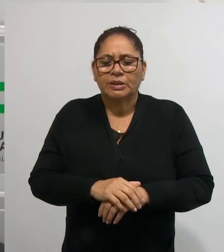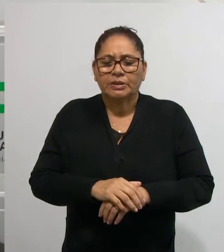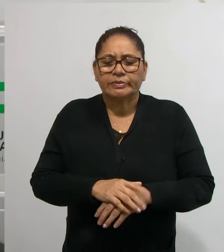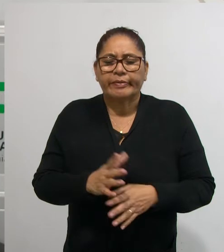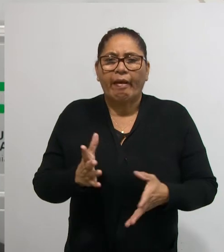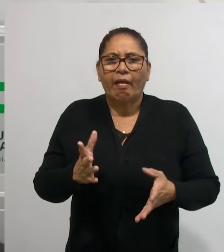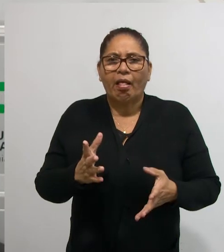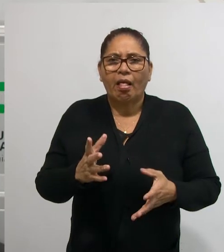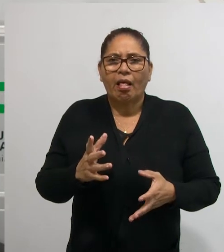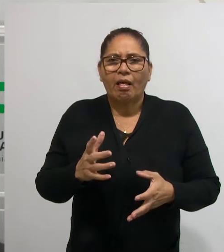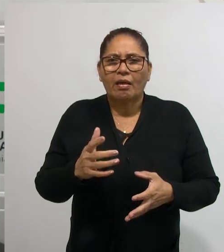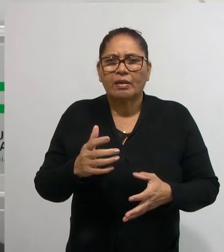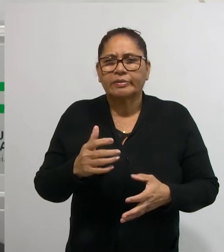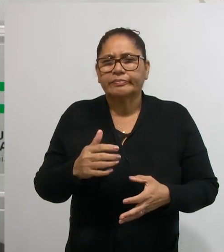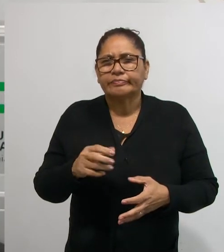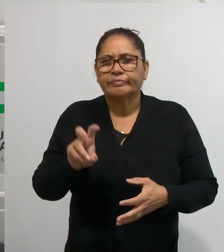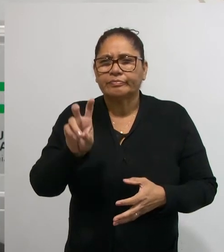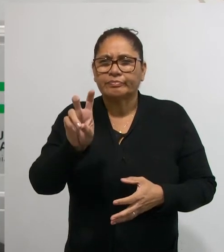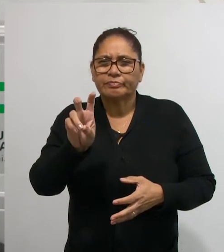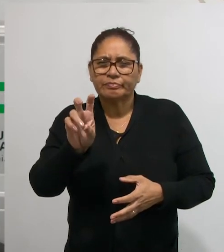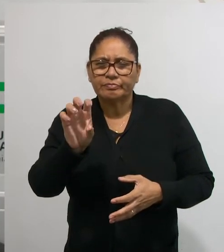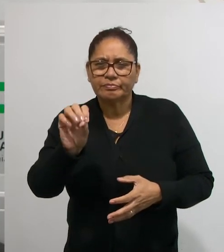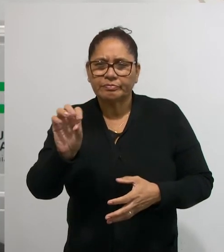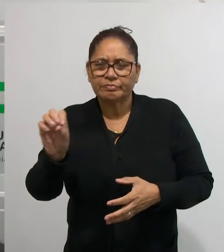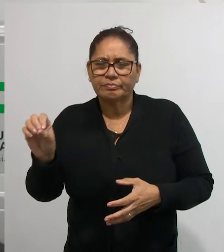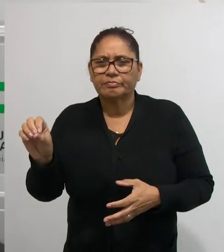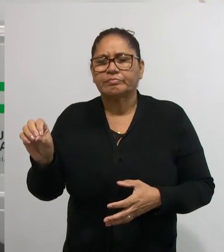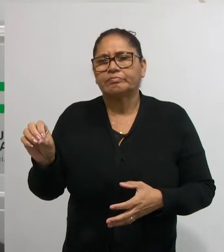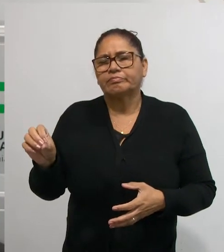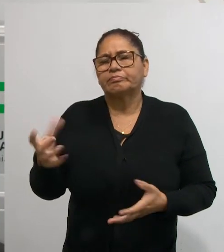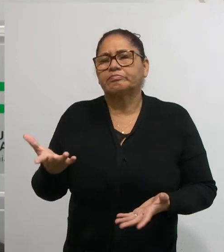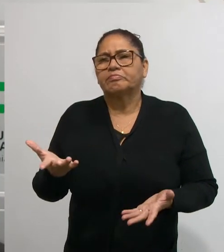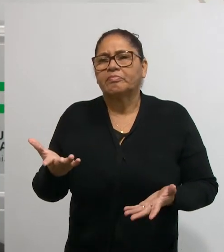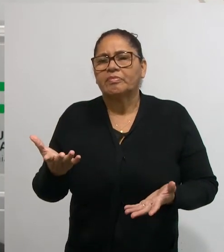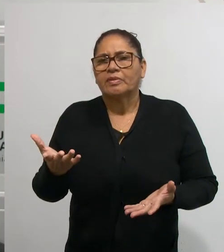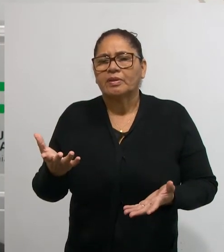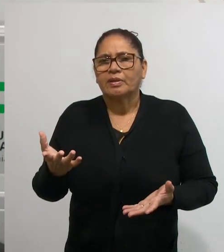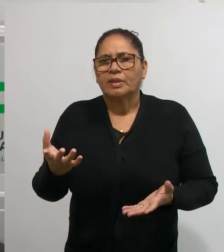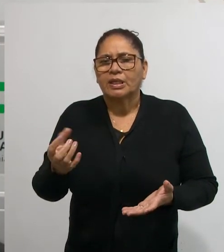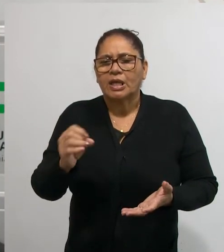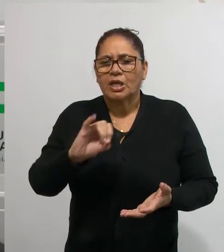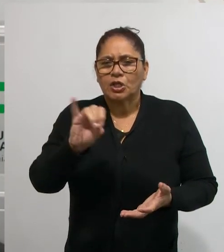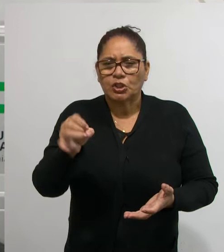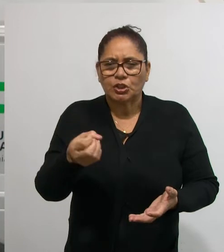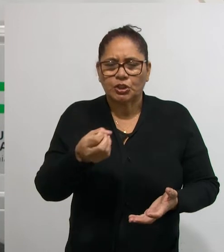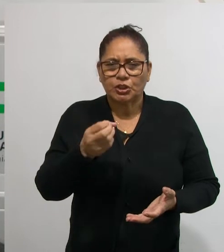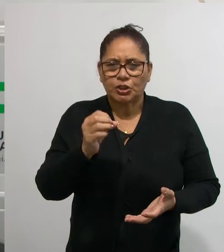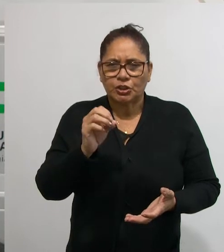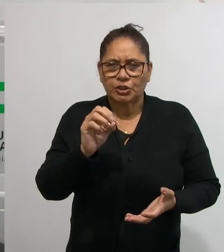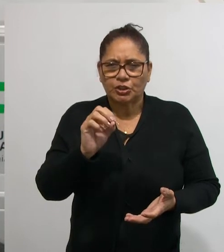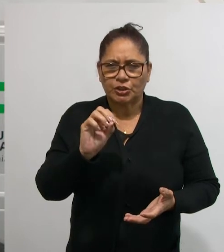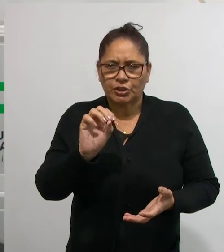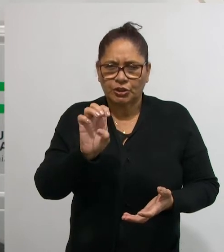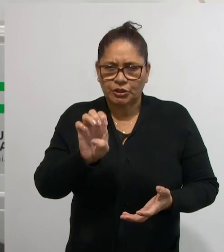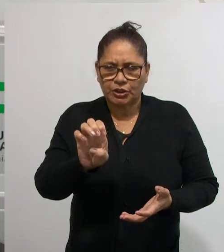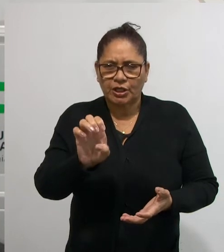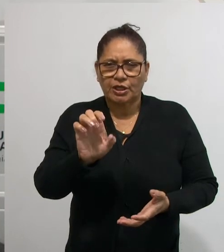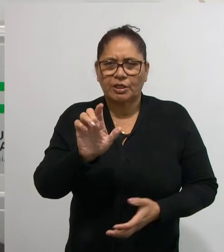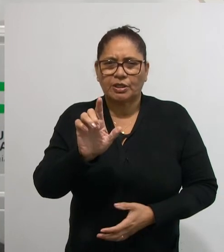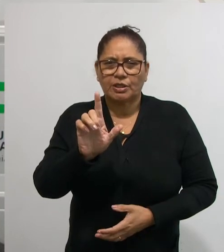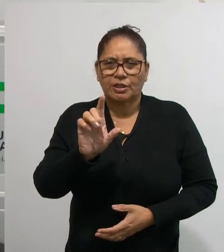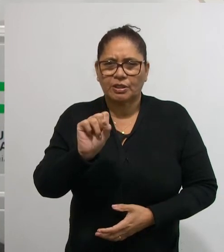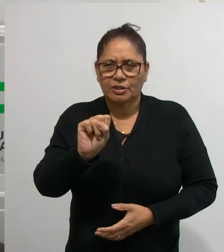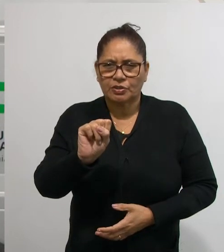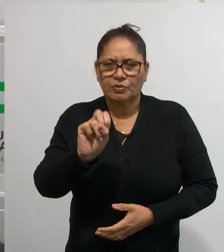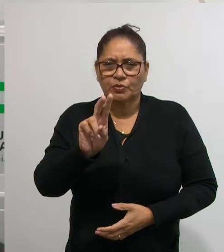partir de 1549, quando os jesuítas chegaram ao Brasil e fizeram todo aquele processo